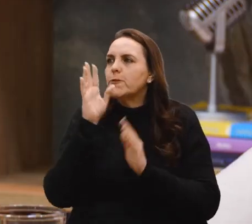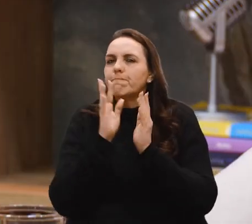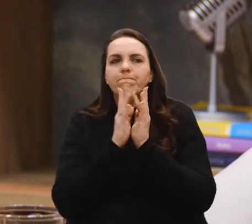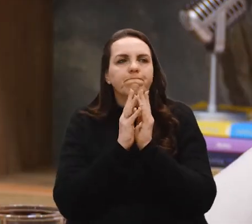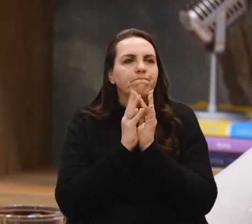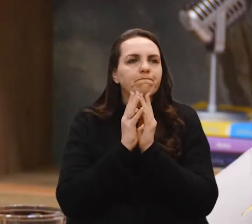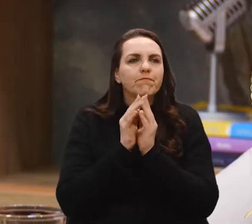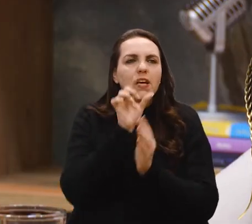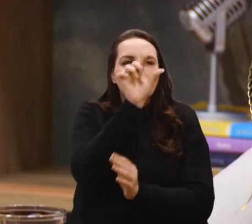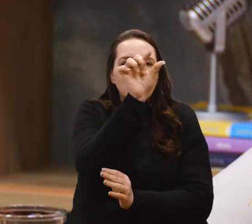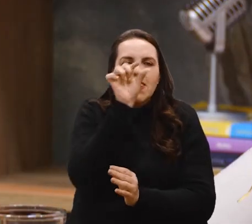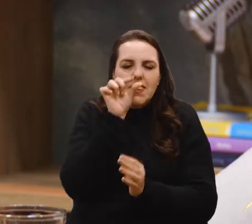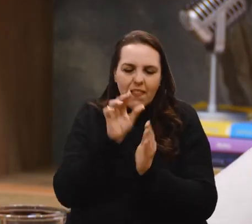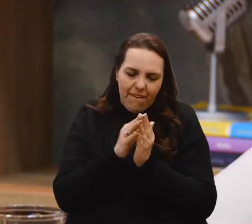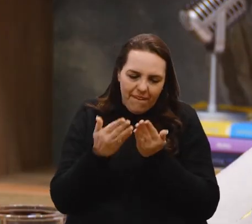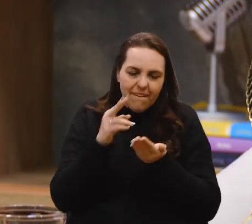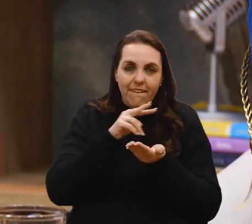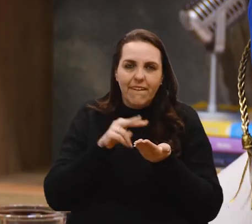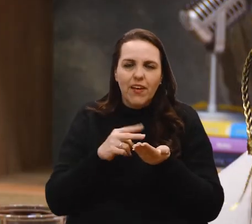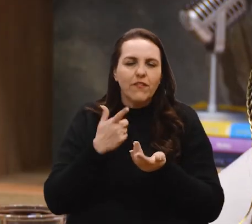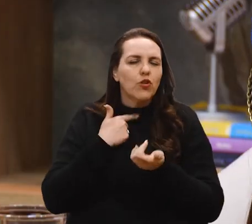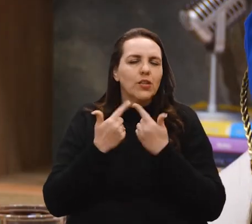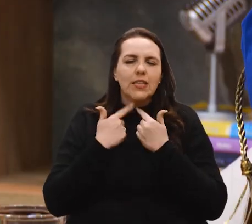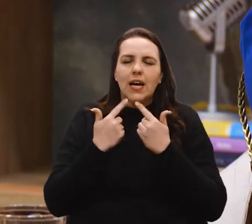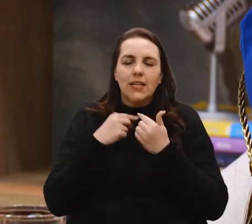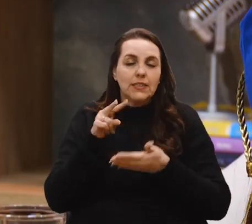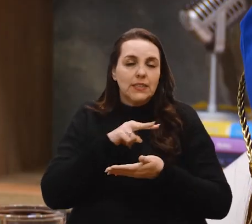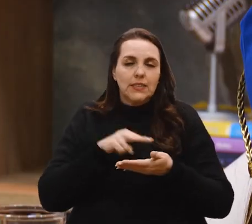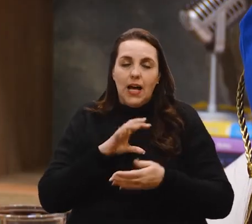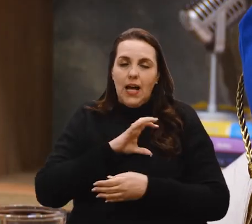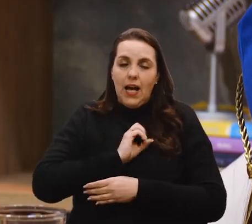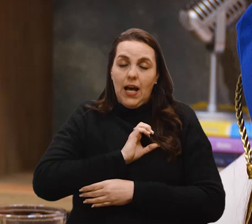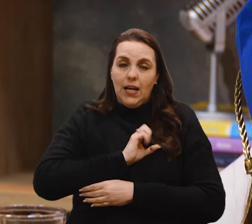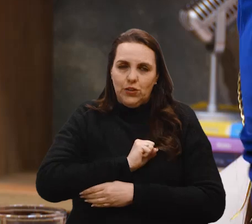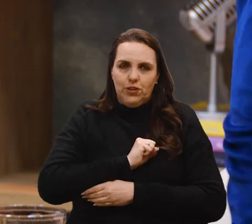que eu pego agora? É que assim, eu tenho tanta vontade de ler livro, e eu adoro. Aí eu fico assim.